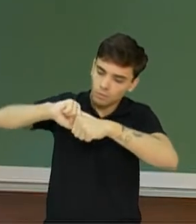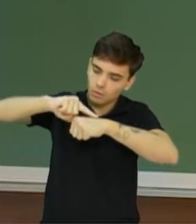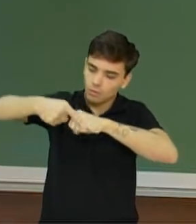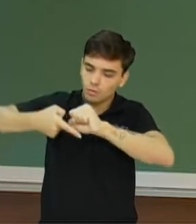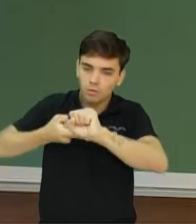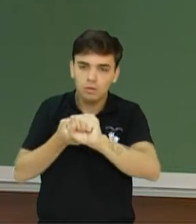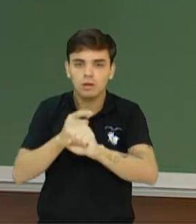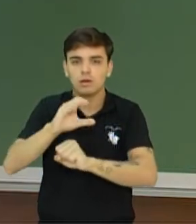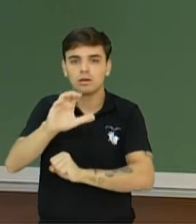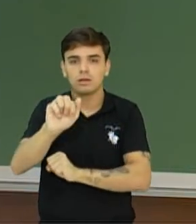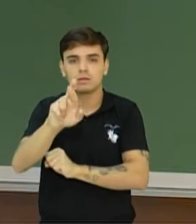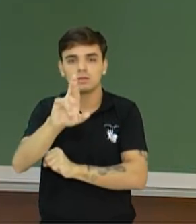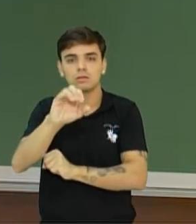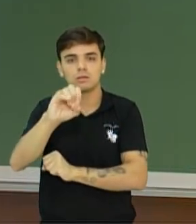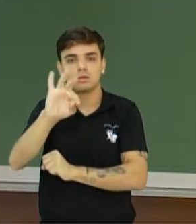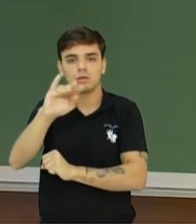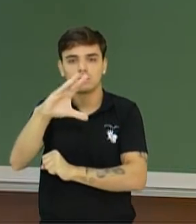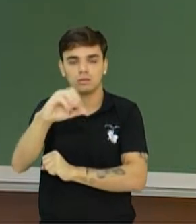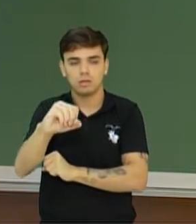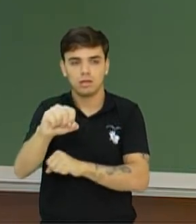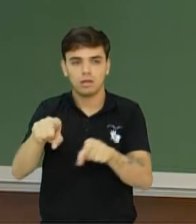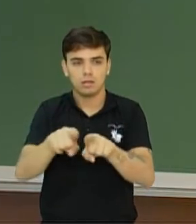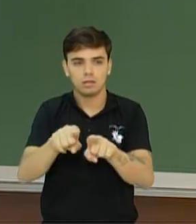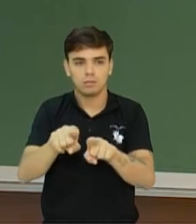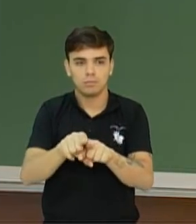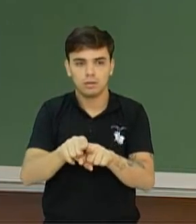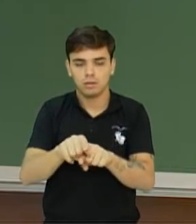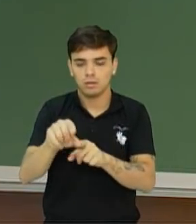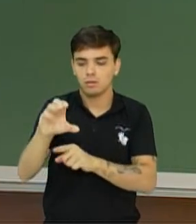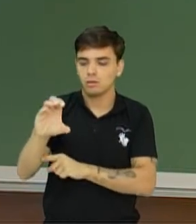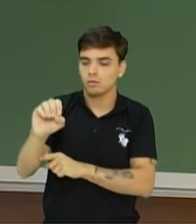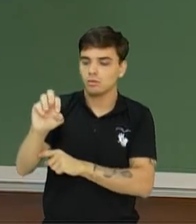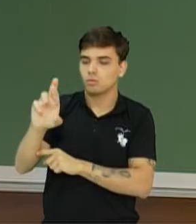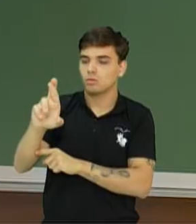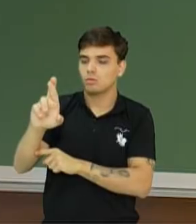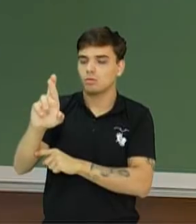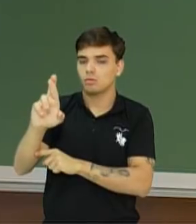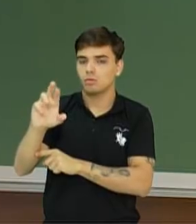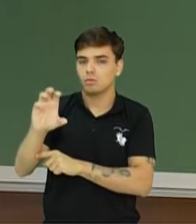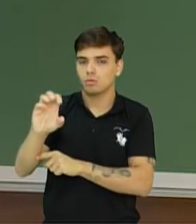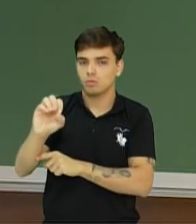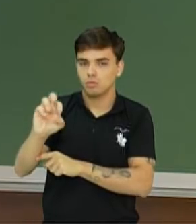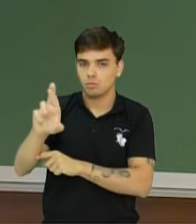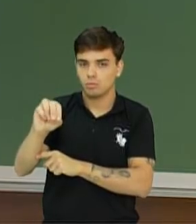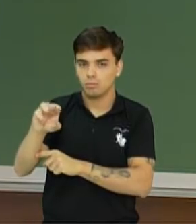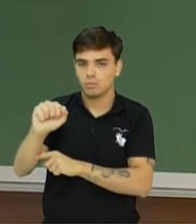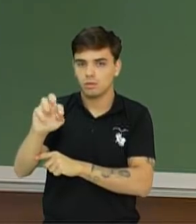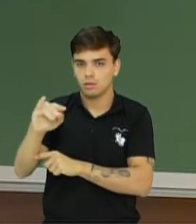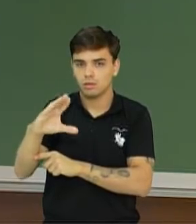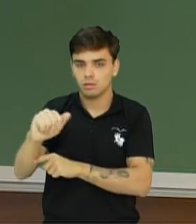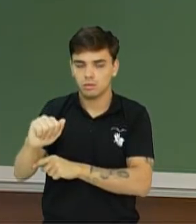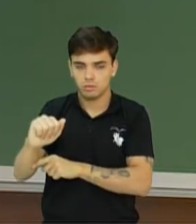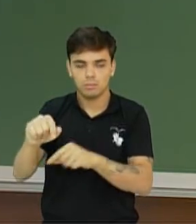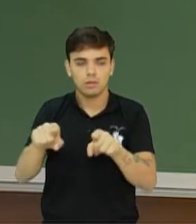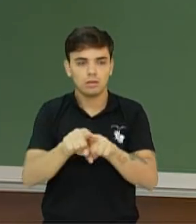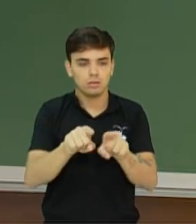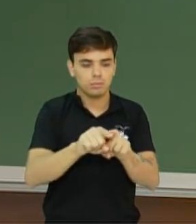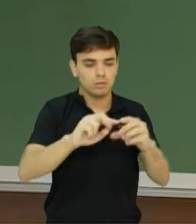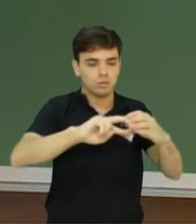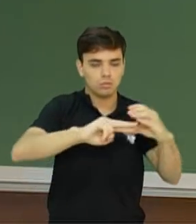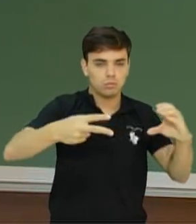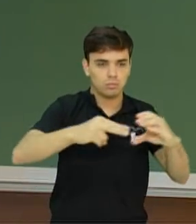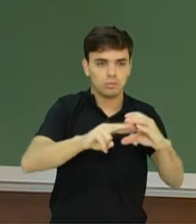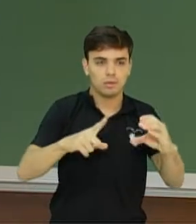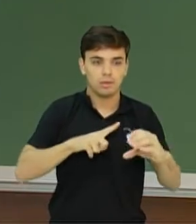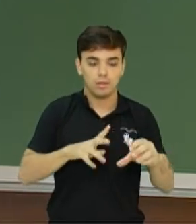envolve o núcleo, a cromatina e cromossomos, que são os próprios ácidos nucleicos que estão lá dentro